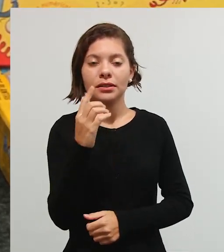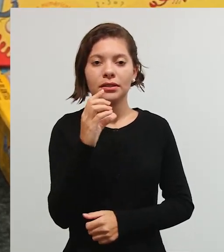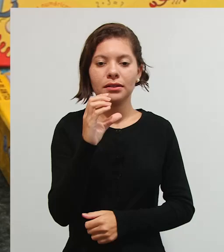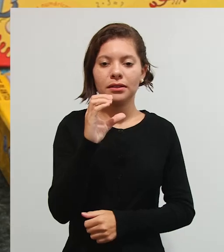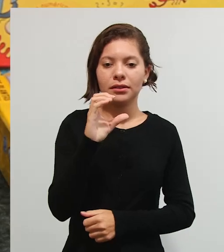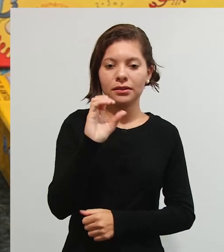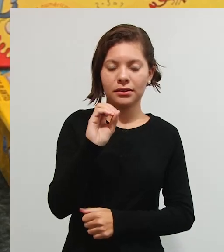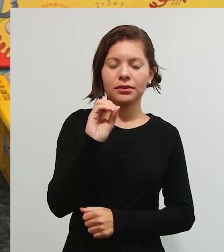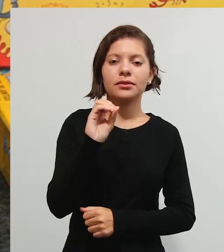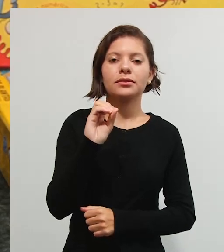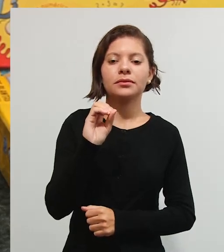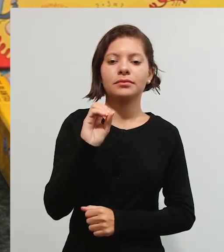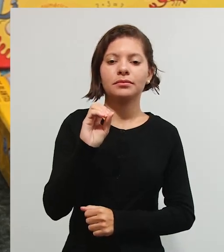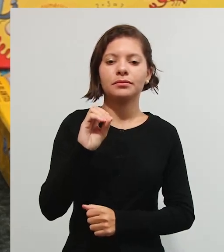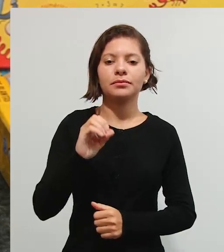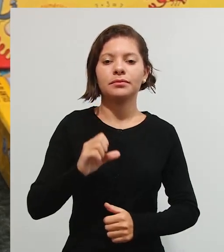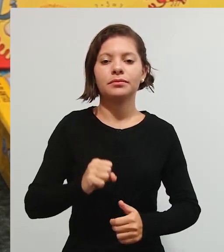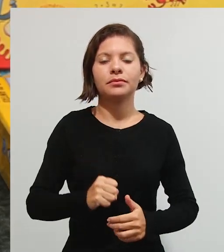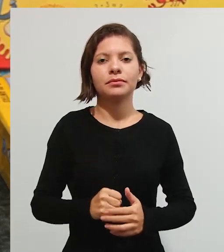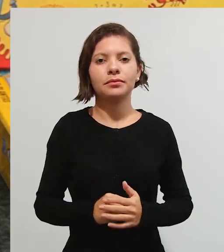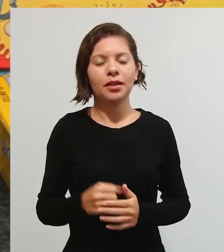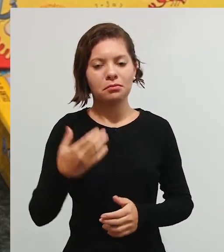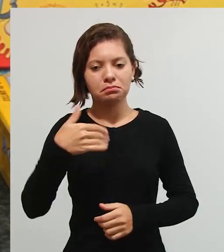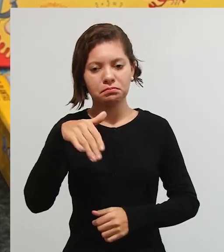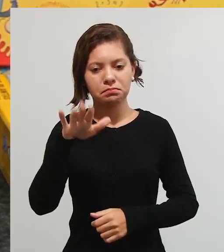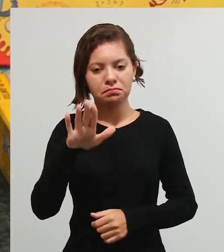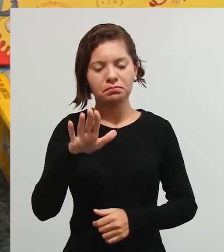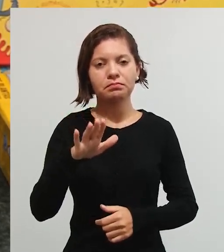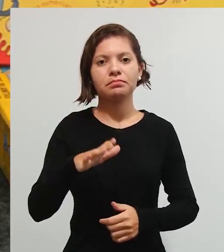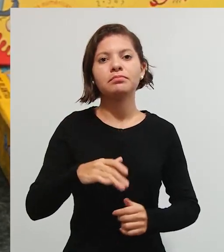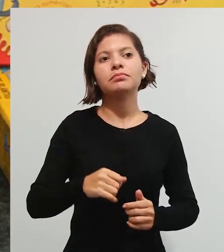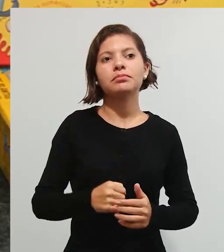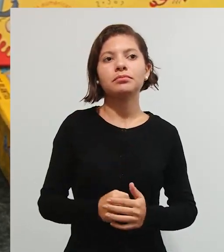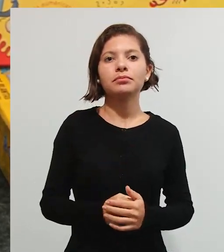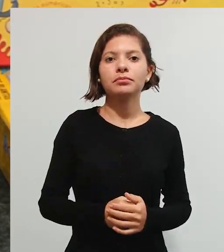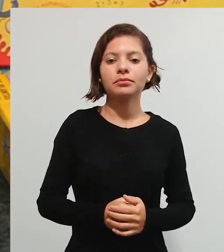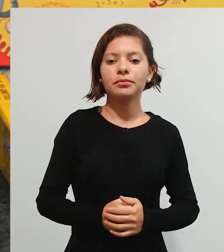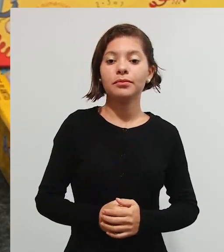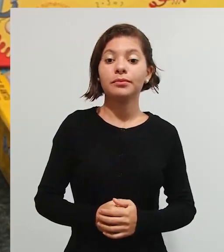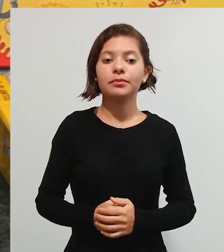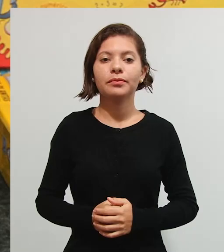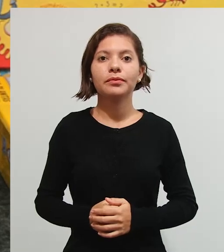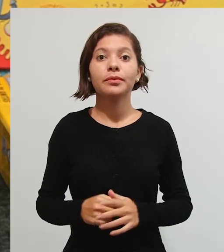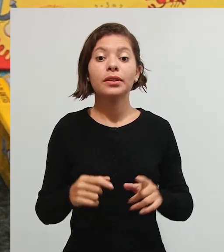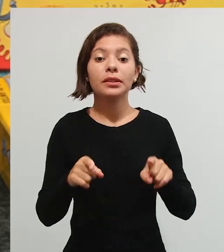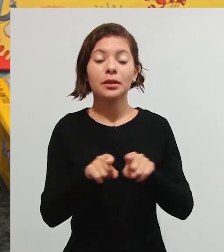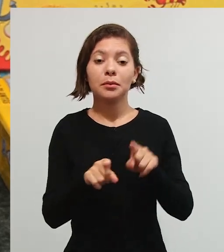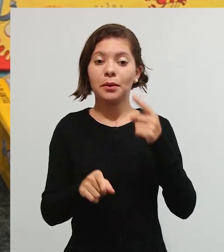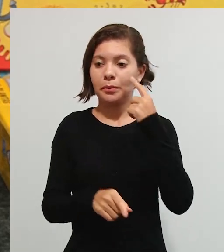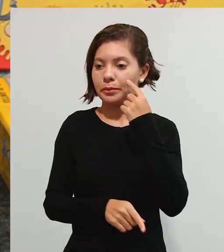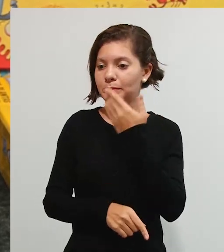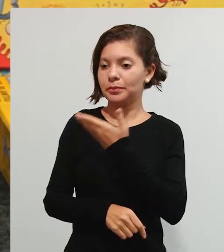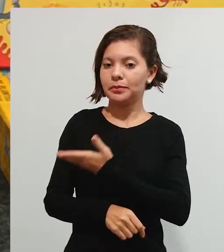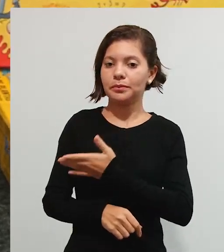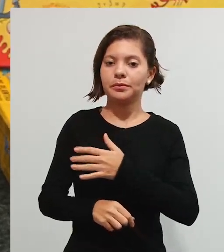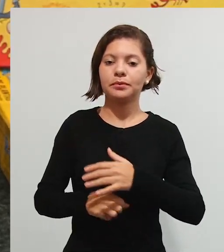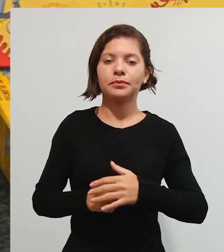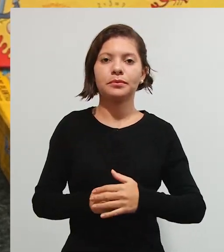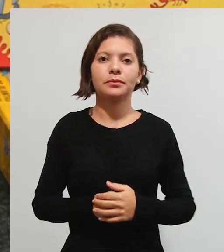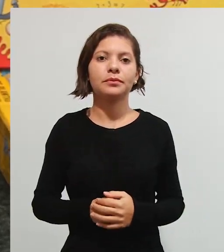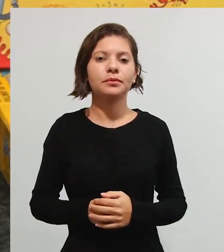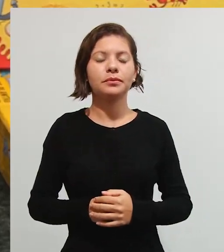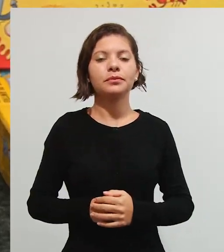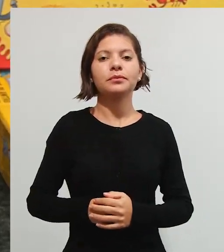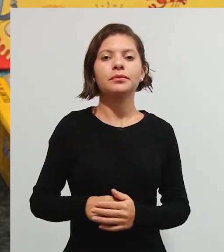Ó. E sucessivamente. E ele tem o milhar, que é a